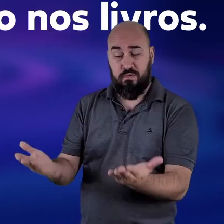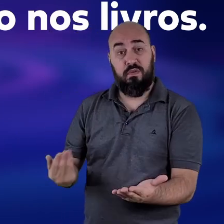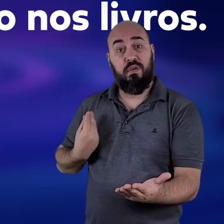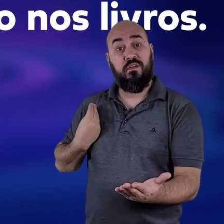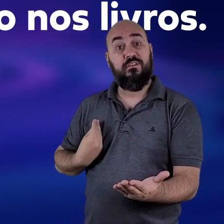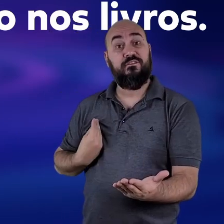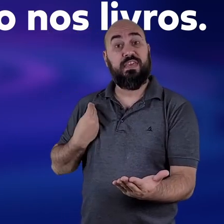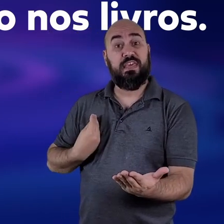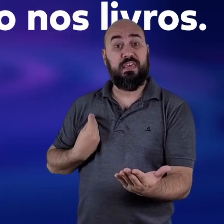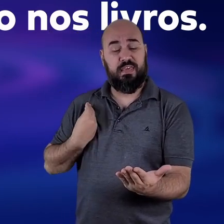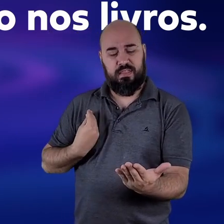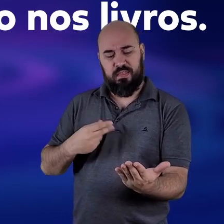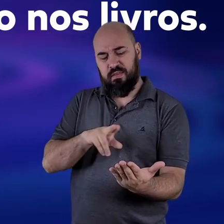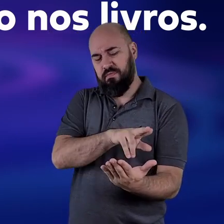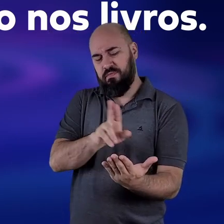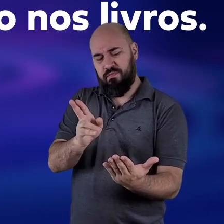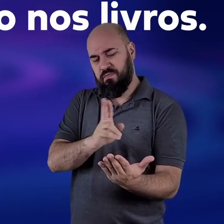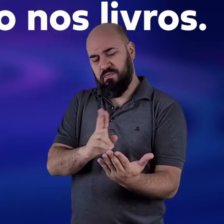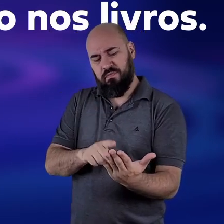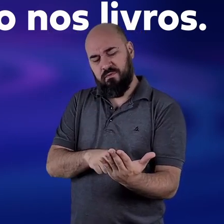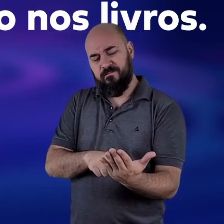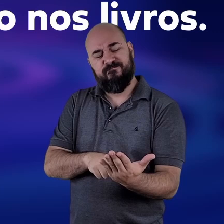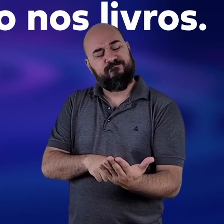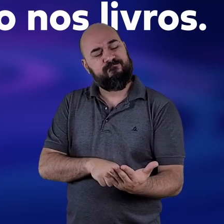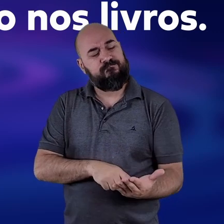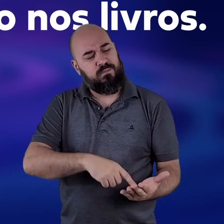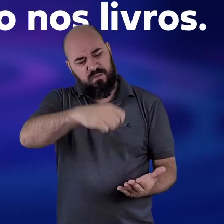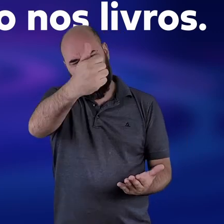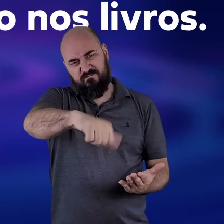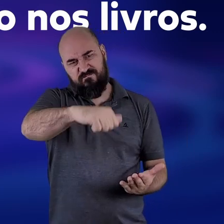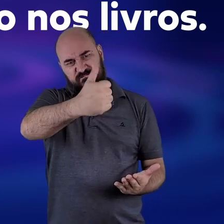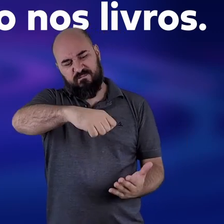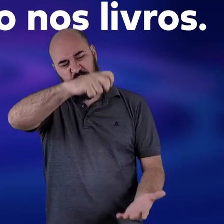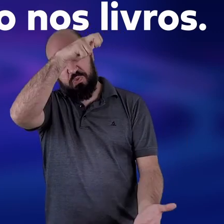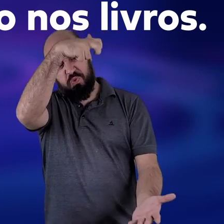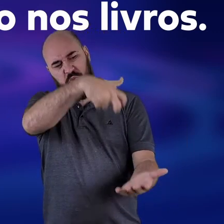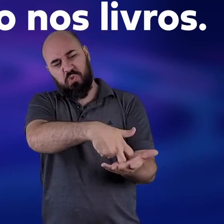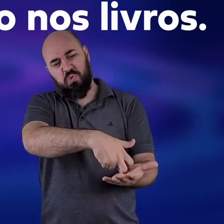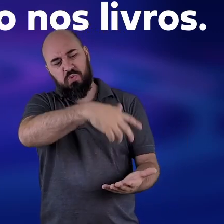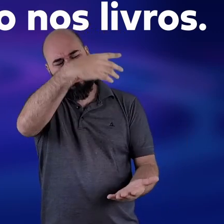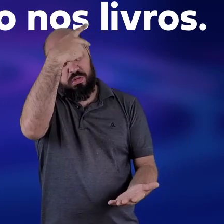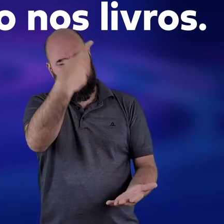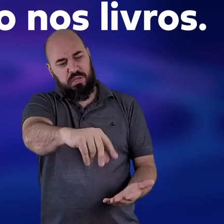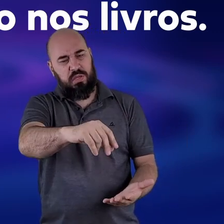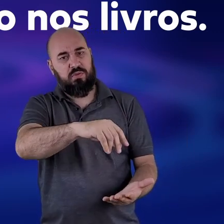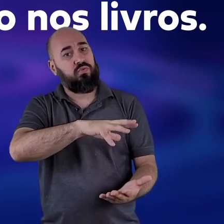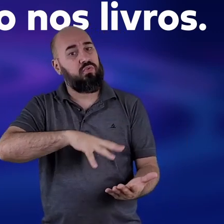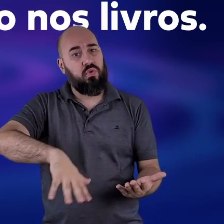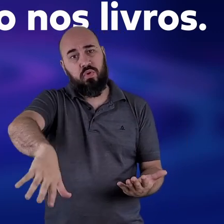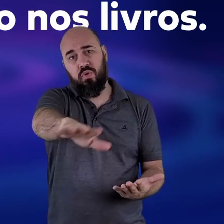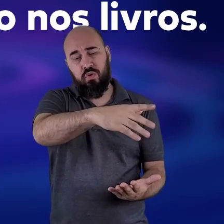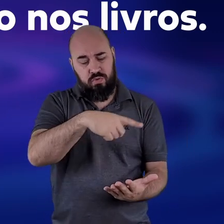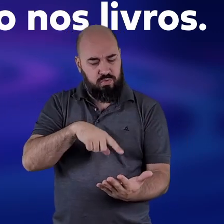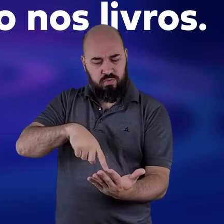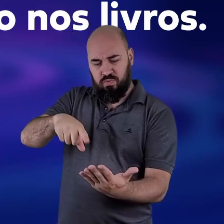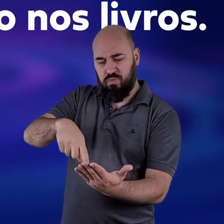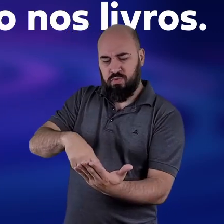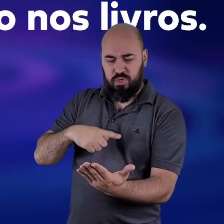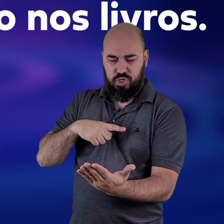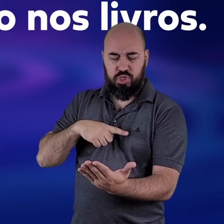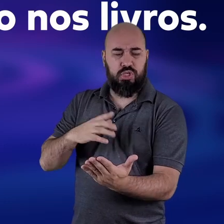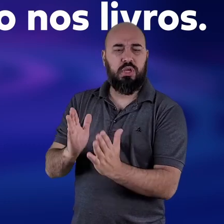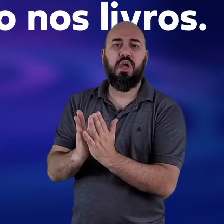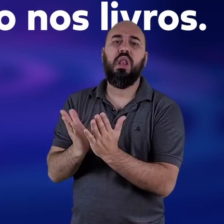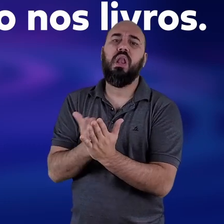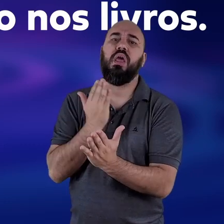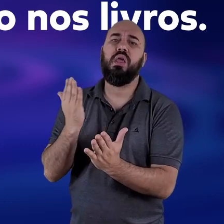da vida, foi aberto, e os mortos foram julgados segundo as suas obras, conforme o que se achava escrito